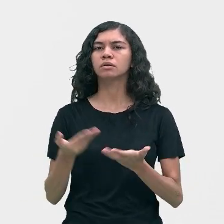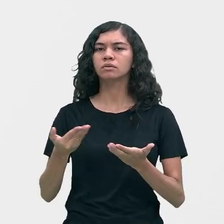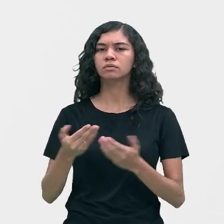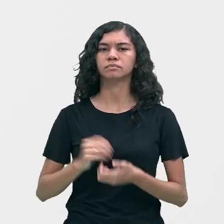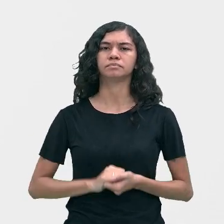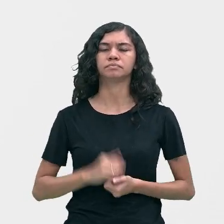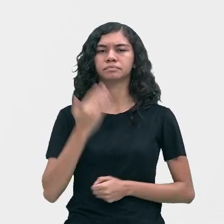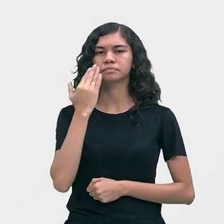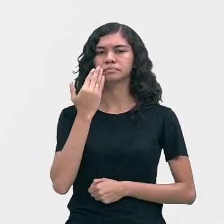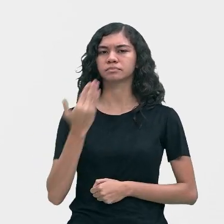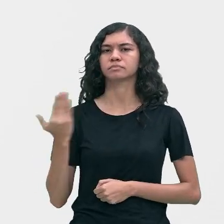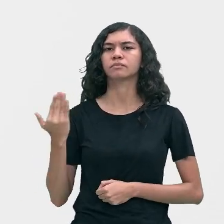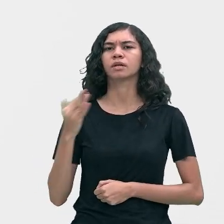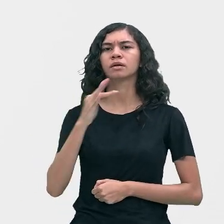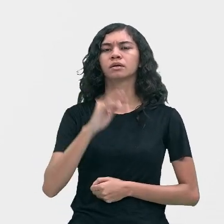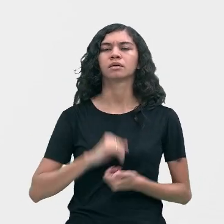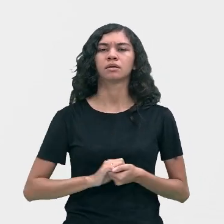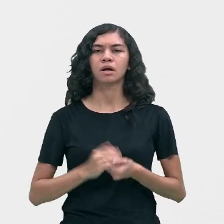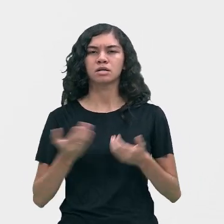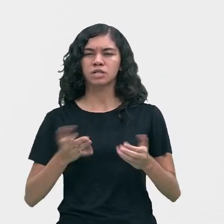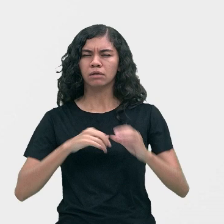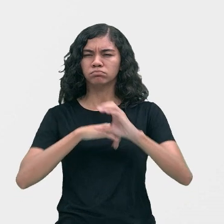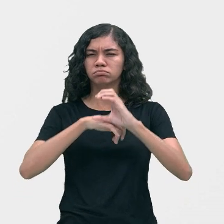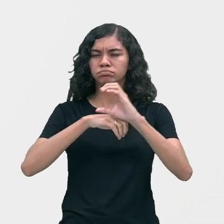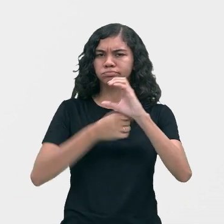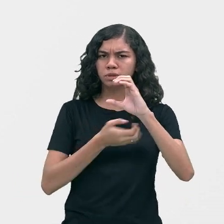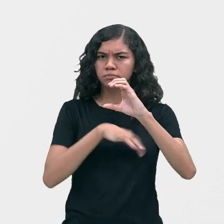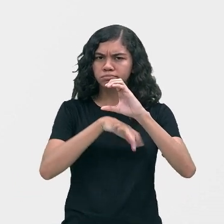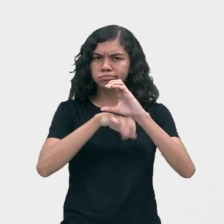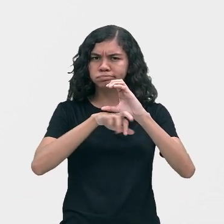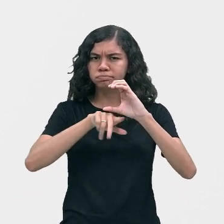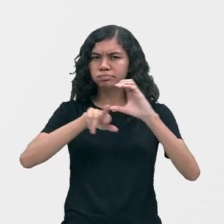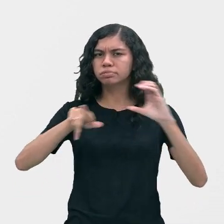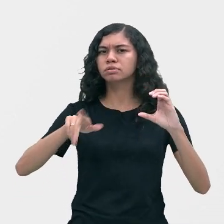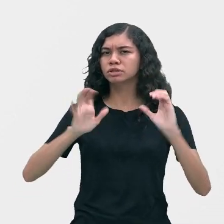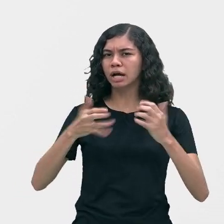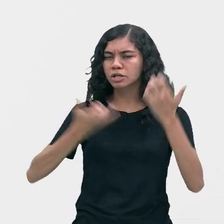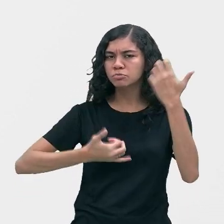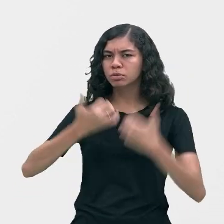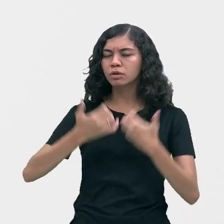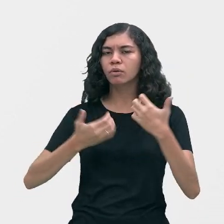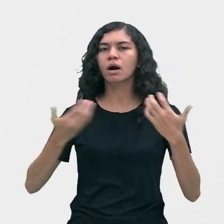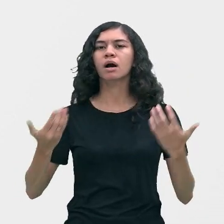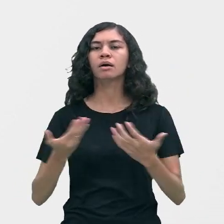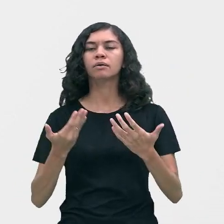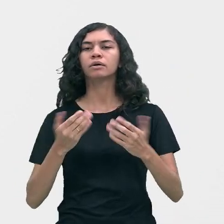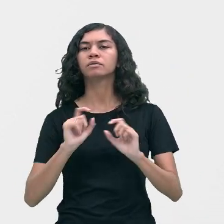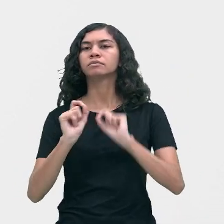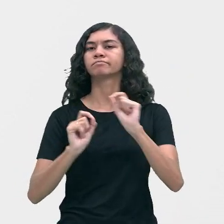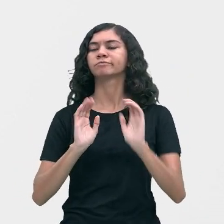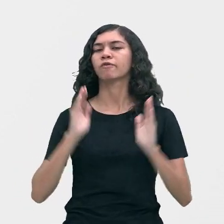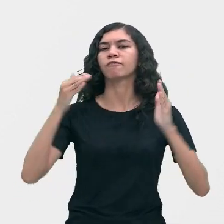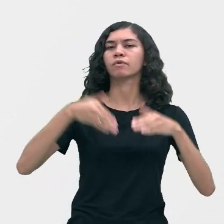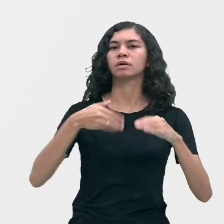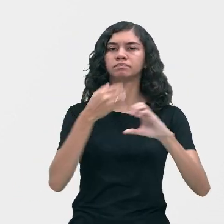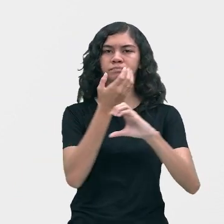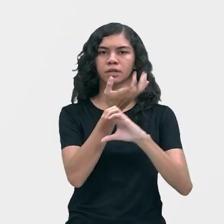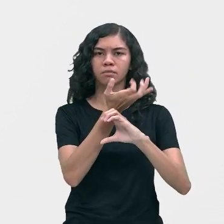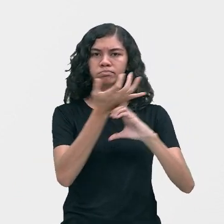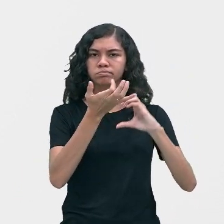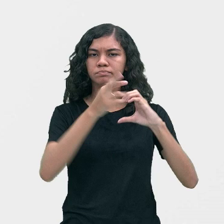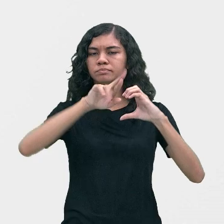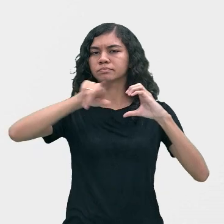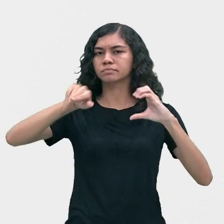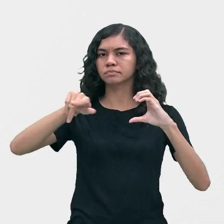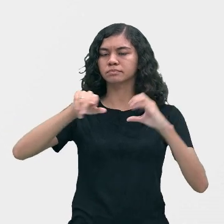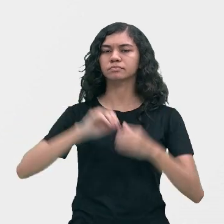a flora. Já falamos sobre a fauna, verificamos que existem diversos tipos de animais e vamos falar agora sobre a flora.